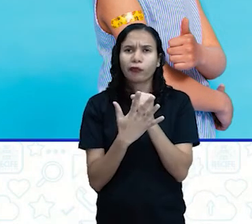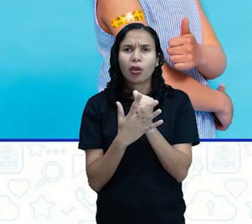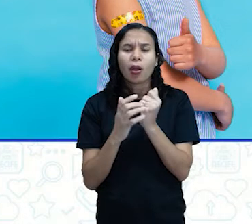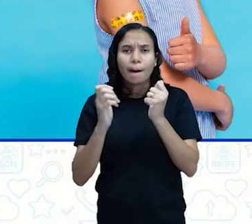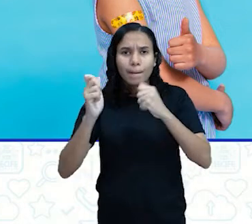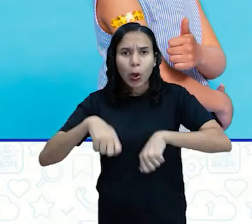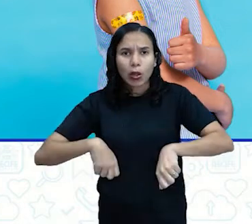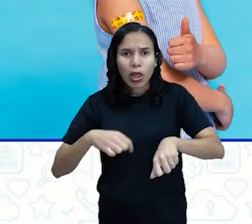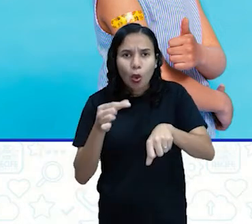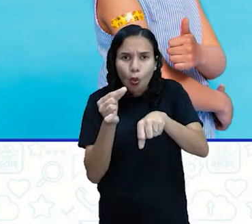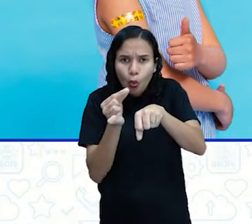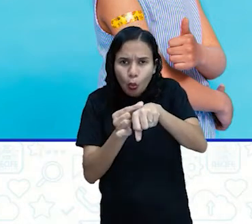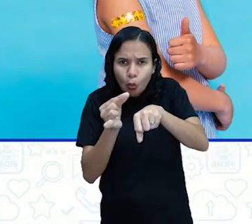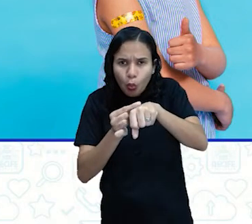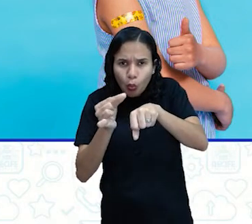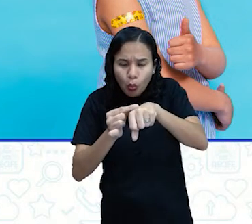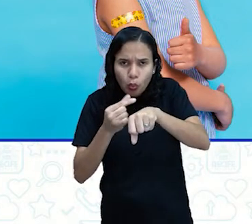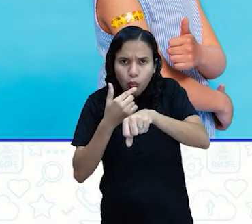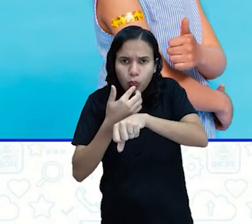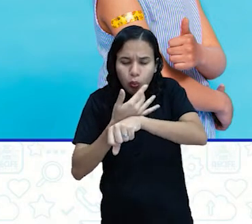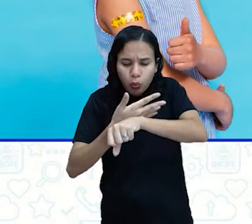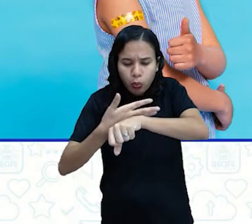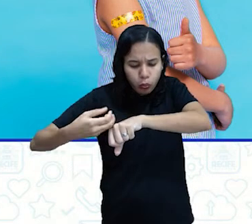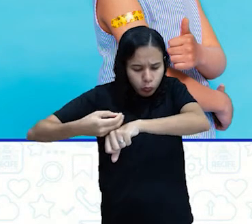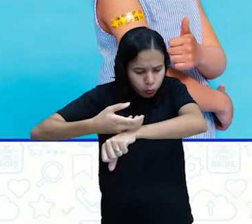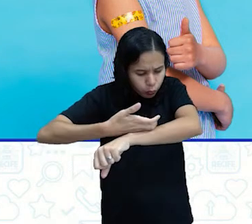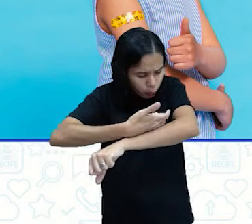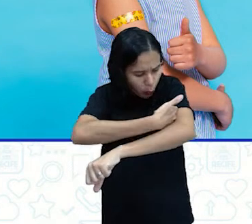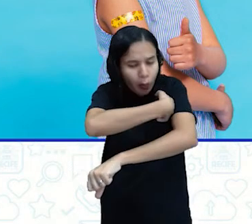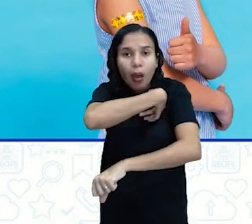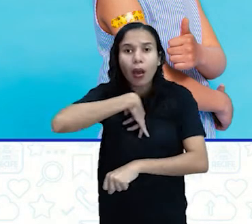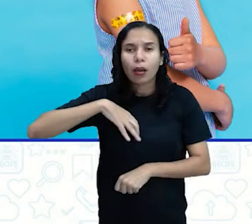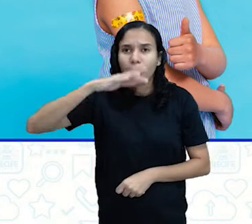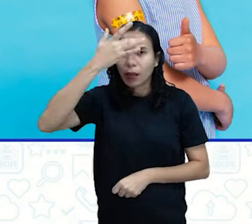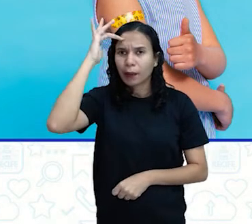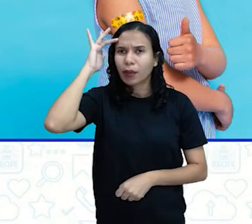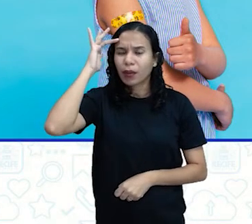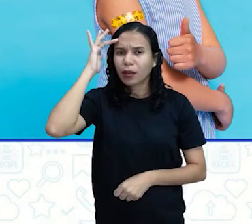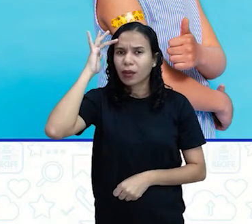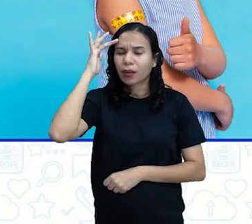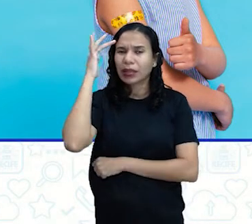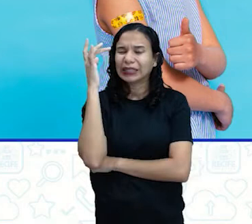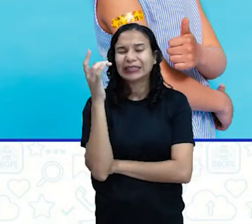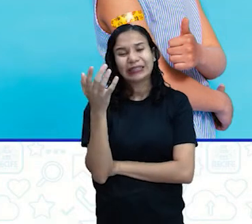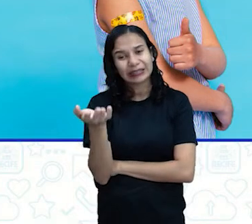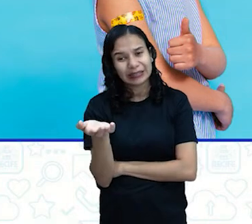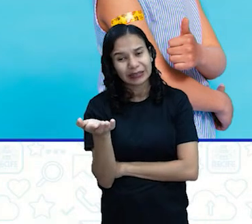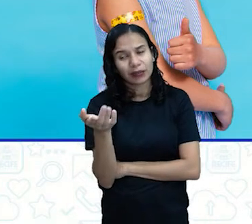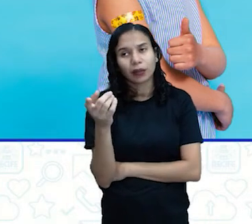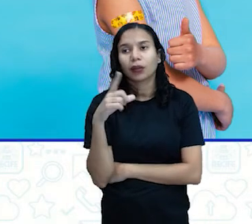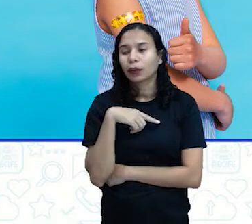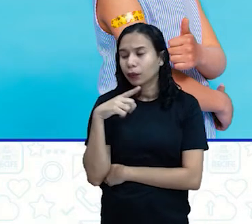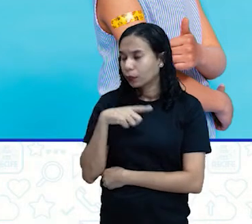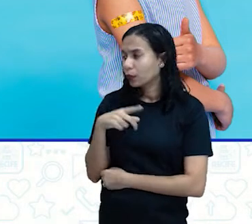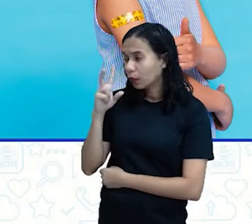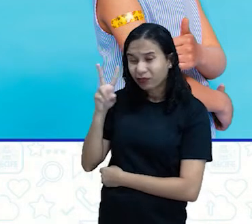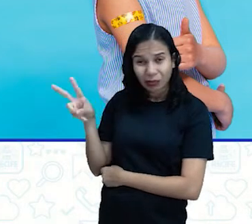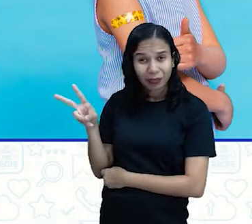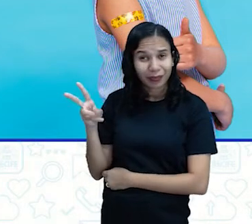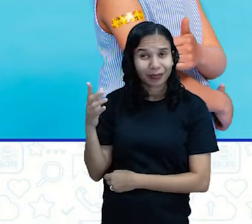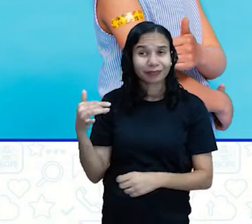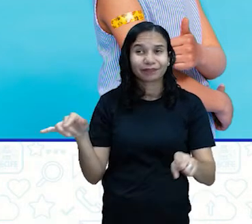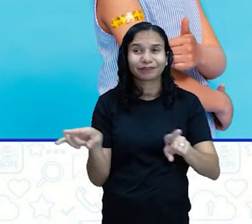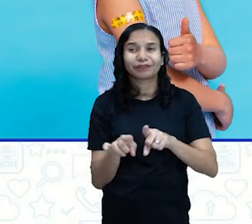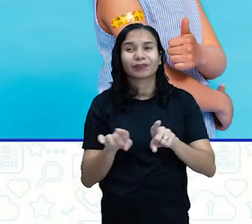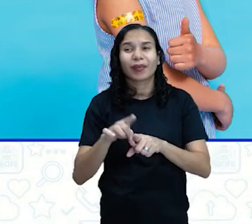pode inserir um microchip no corpo do vacinado. Eu acho que essa aí a gente ouviu até cansar, né? Mas vamos